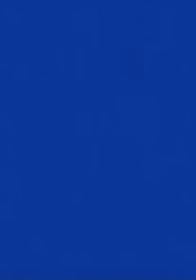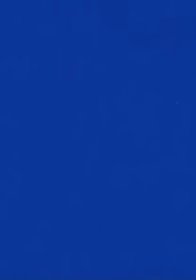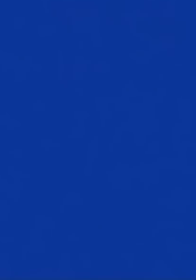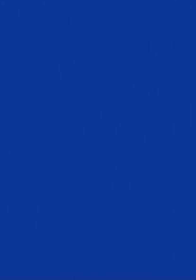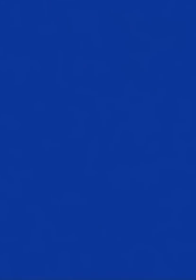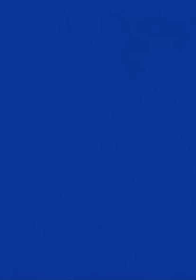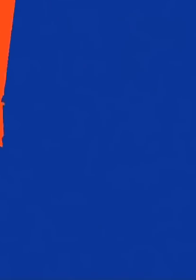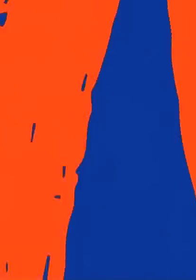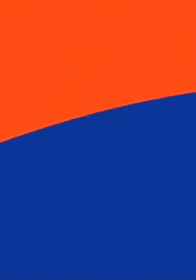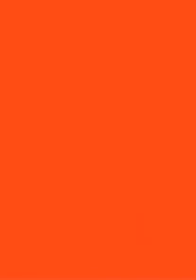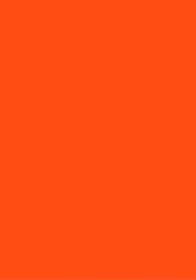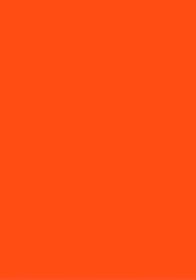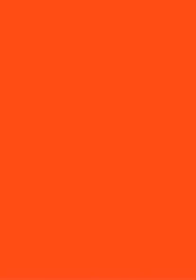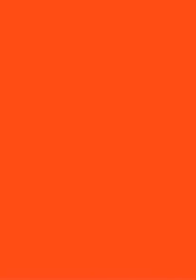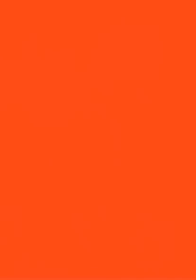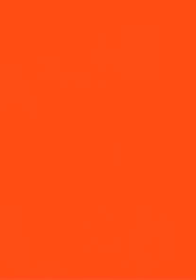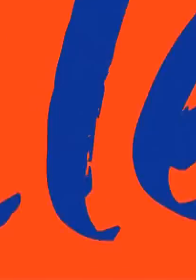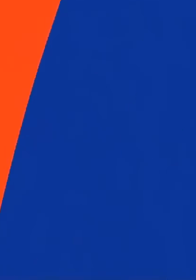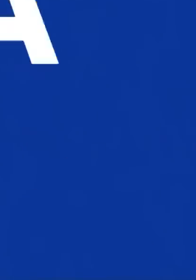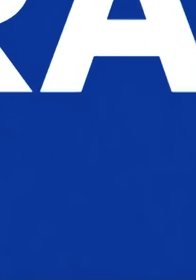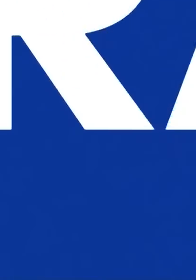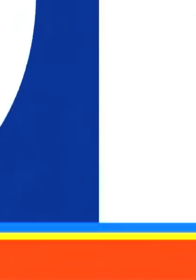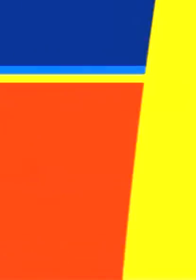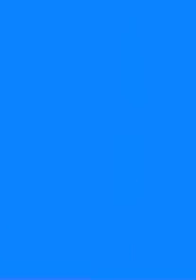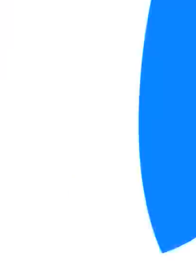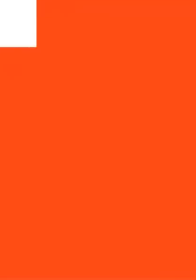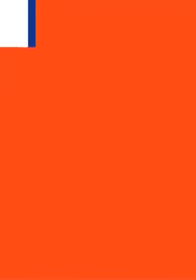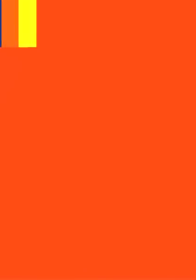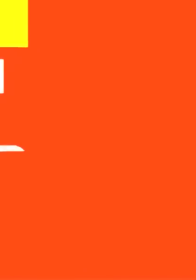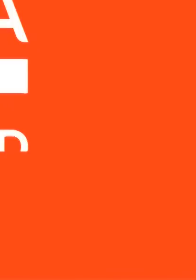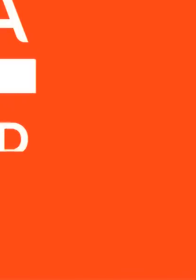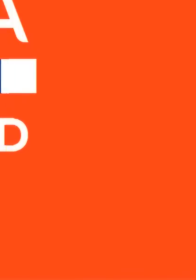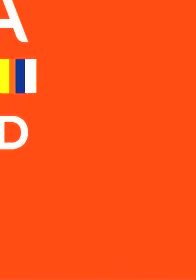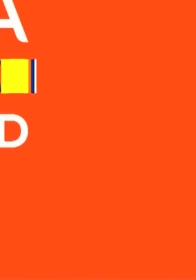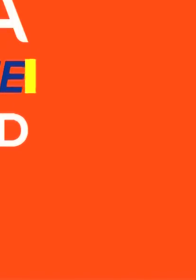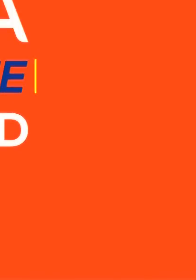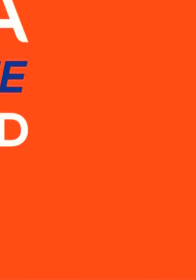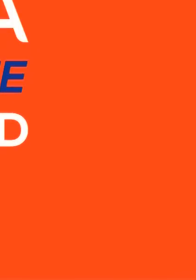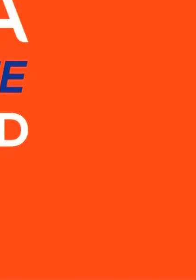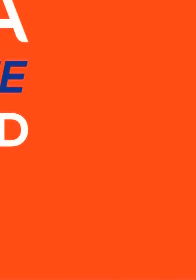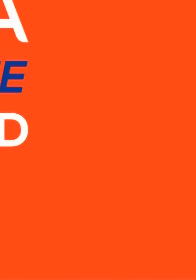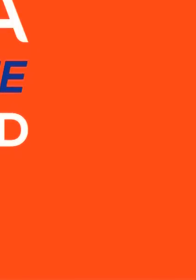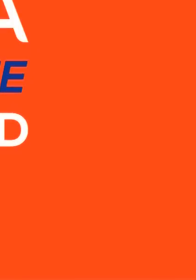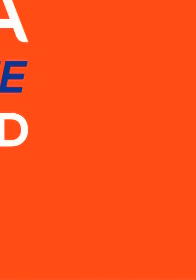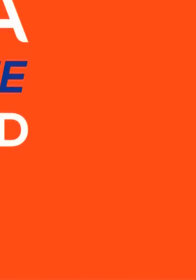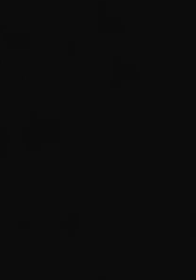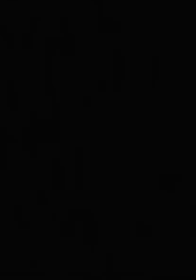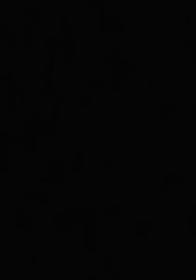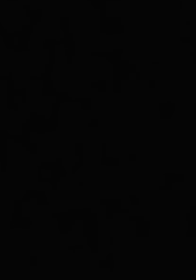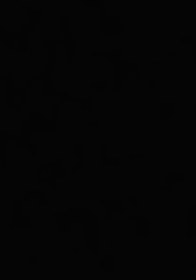Vem com a gente! Vem, vem pensar pra frente. Agora é 30, vai, Felipe presidente.